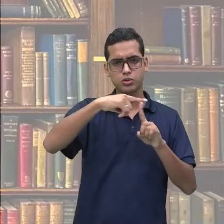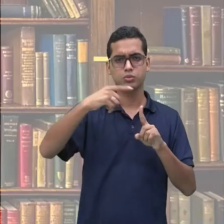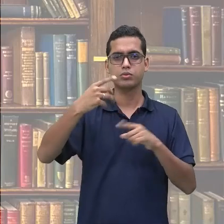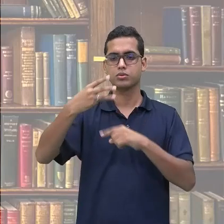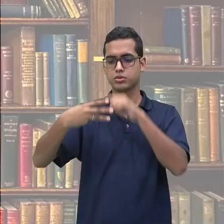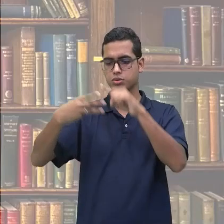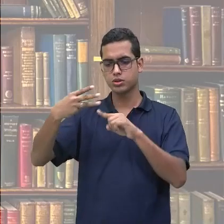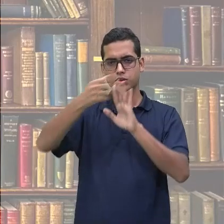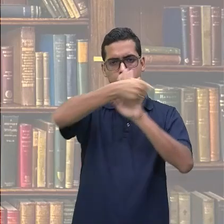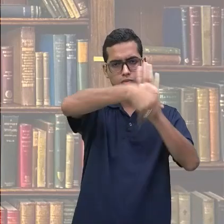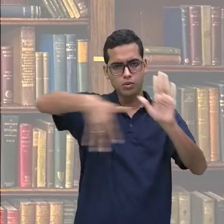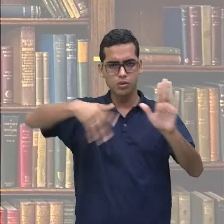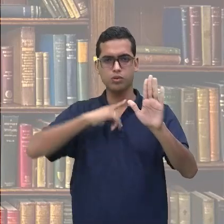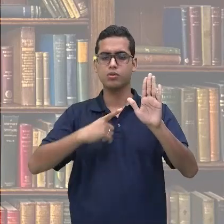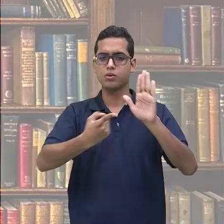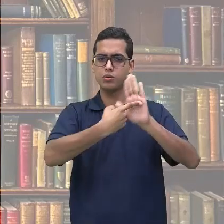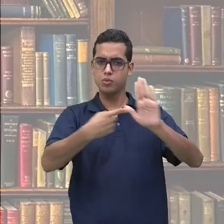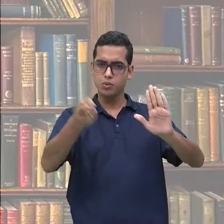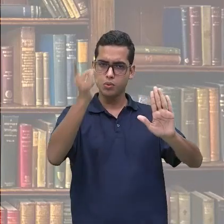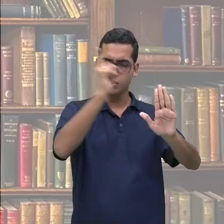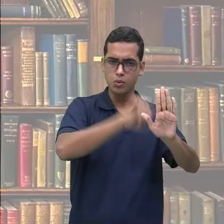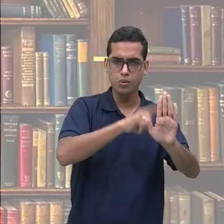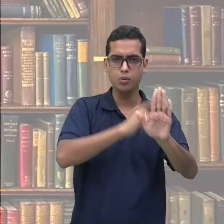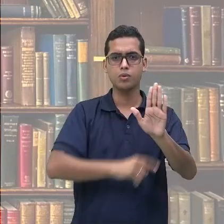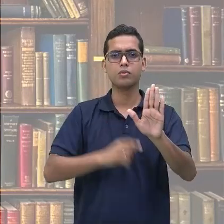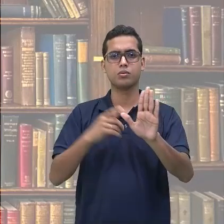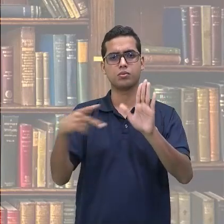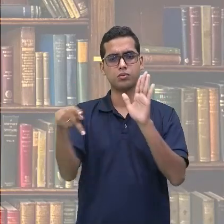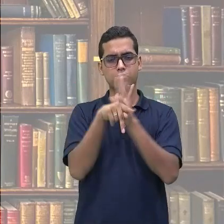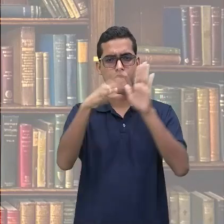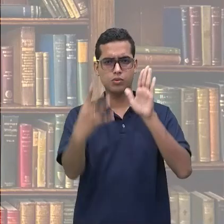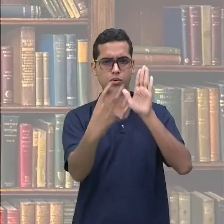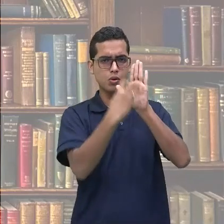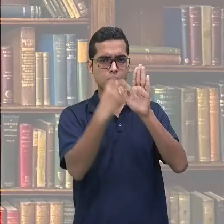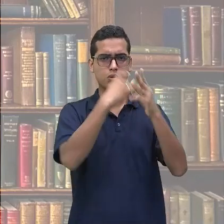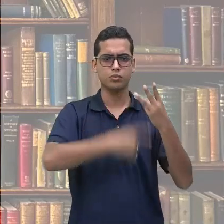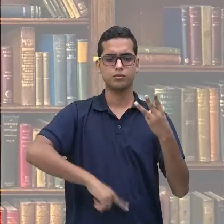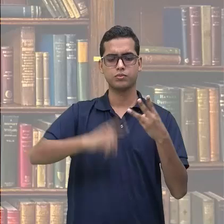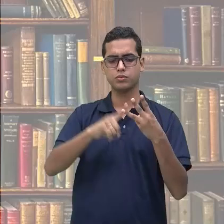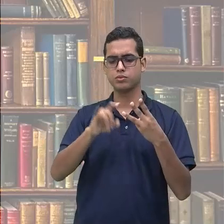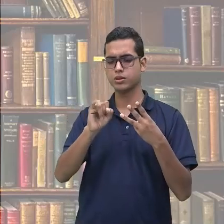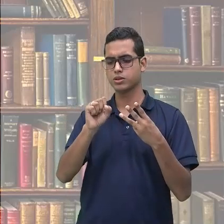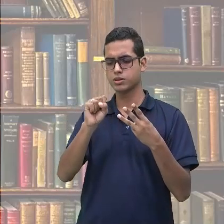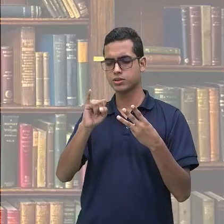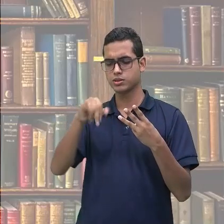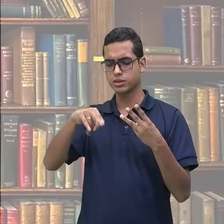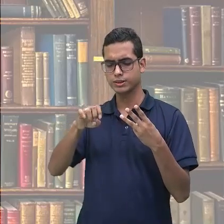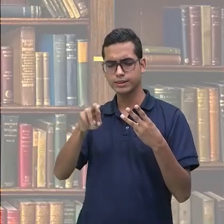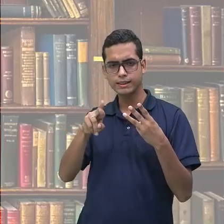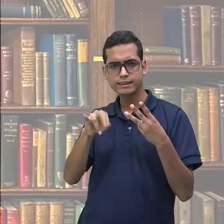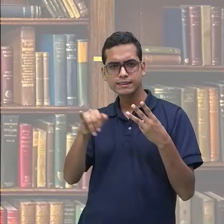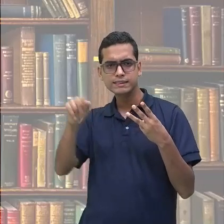linguagem: a metáfora, a hipérbole e a sinestesia. A metáfora, ela é